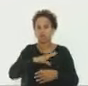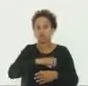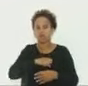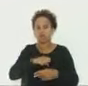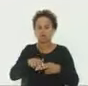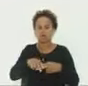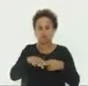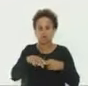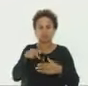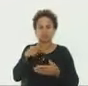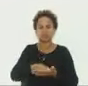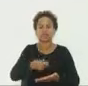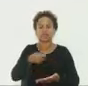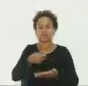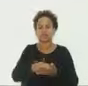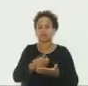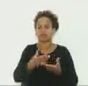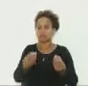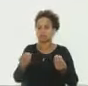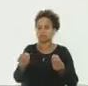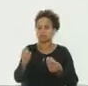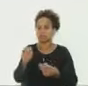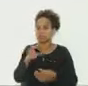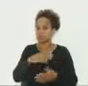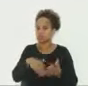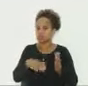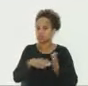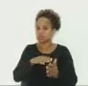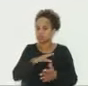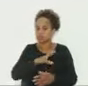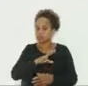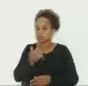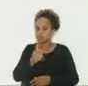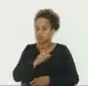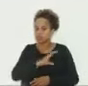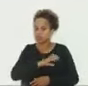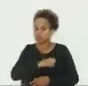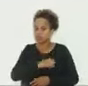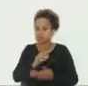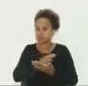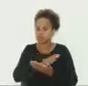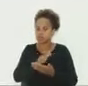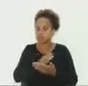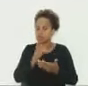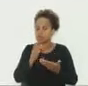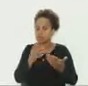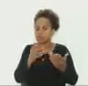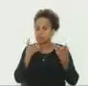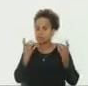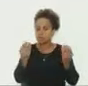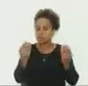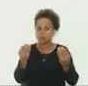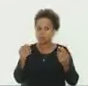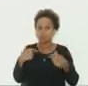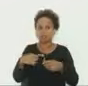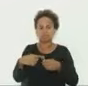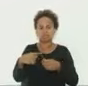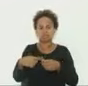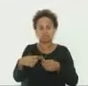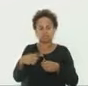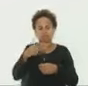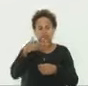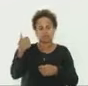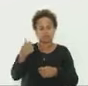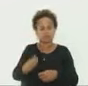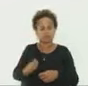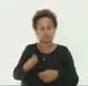defendê-la tanto. Se os 11 amassem tanto algo, a nossa cidade já seria um lugar melhor para viver. Em relação aos